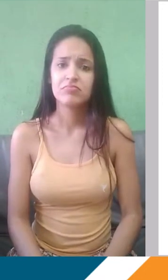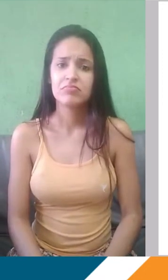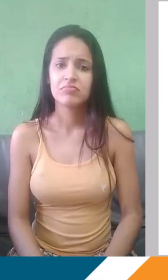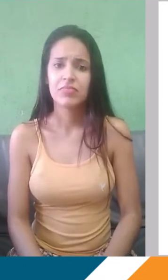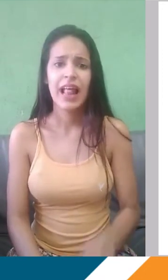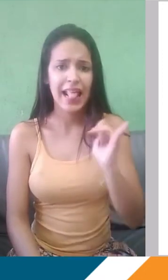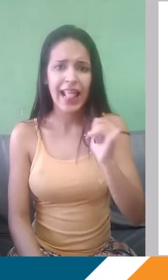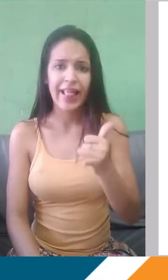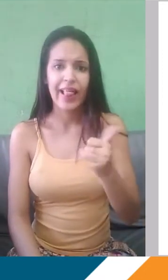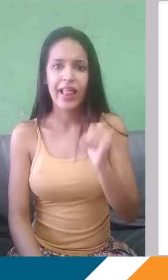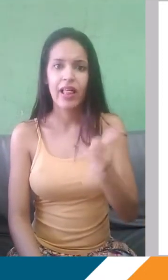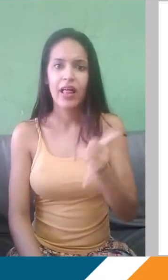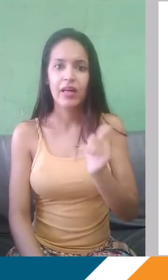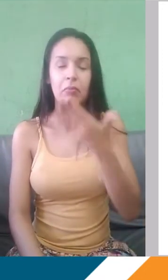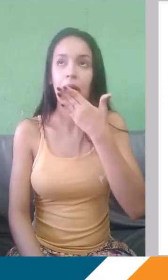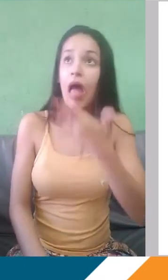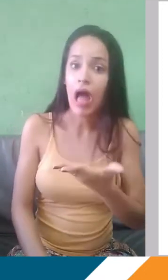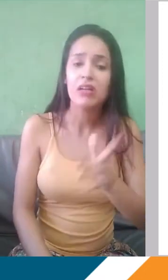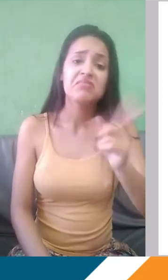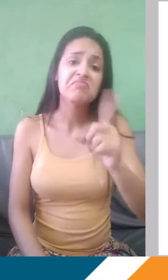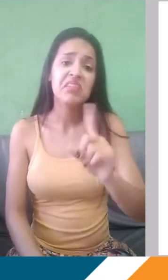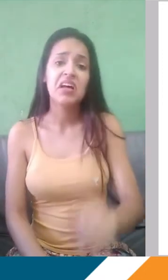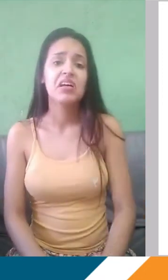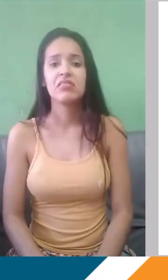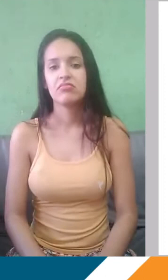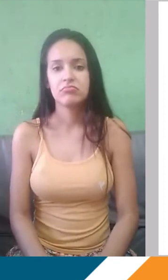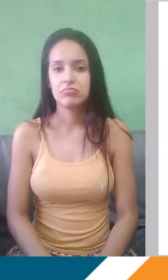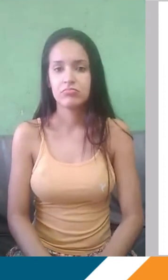Yaya, a quem as meninas pretendem enfezar.